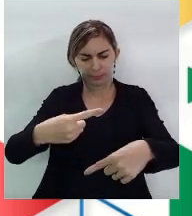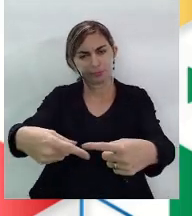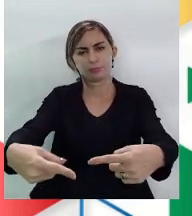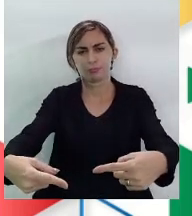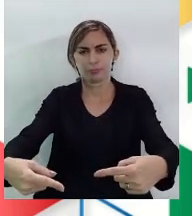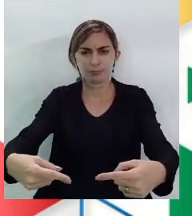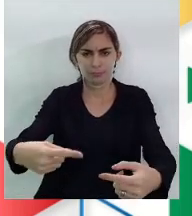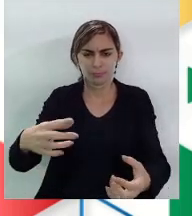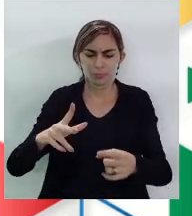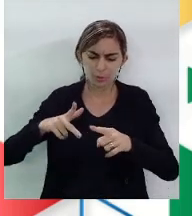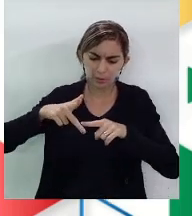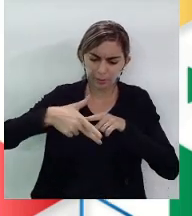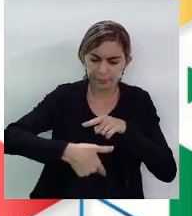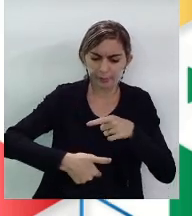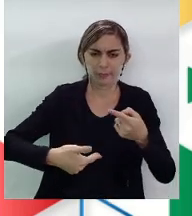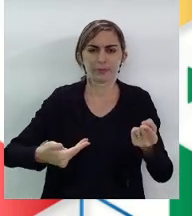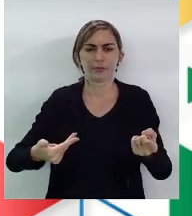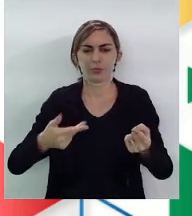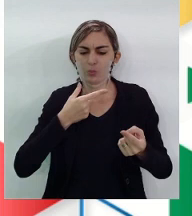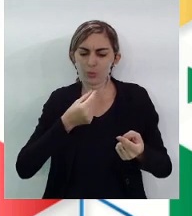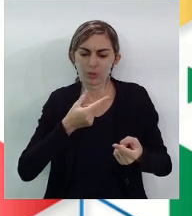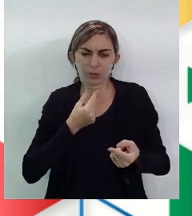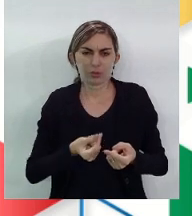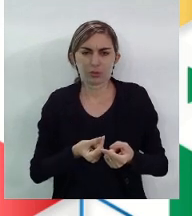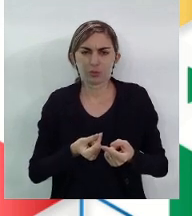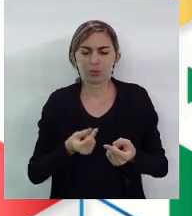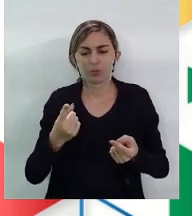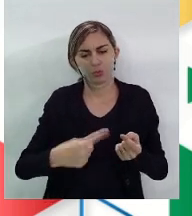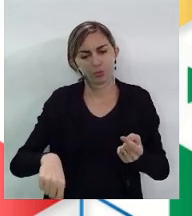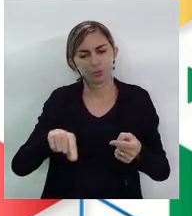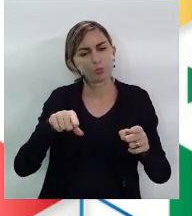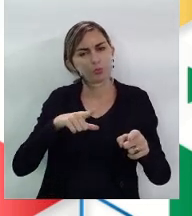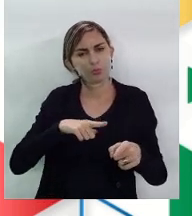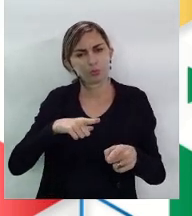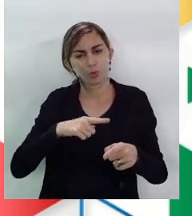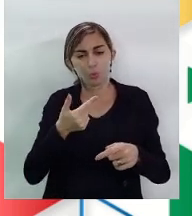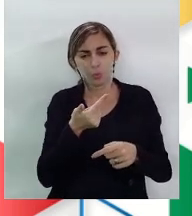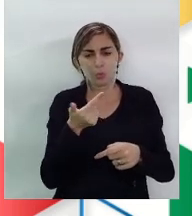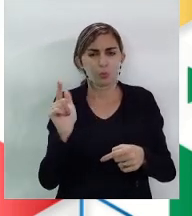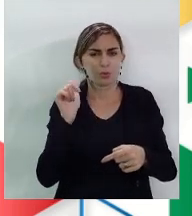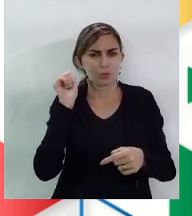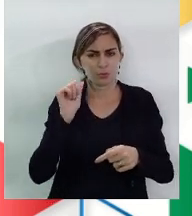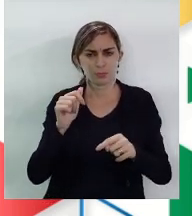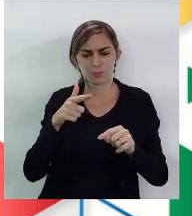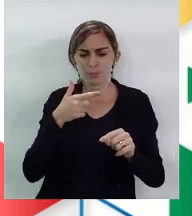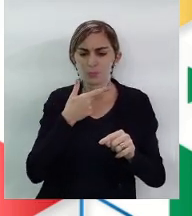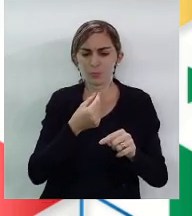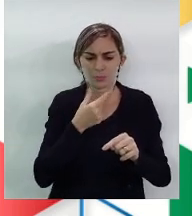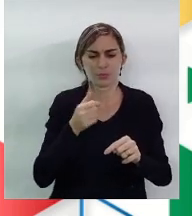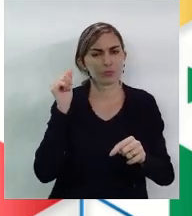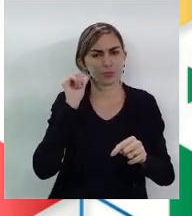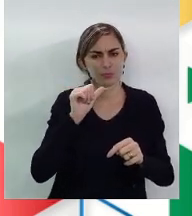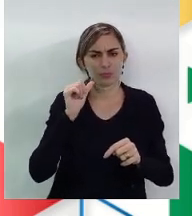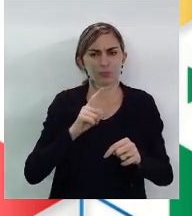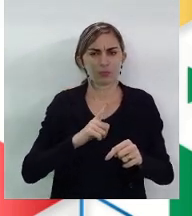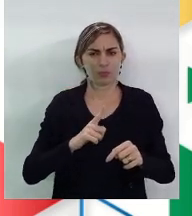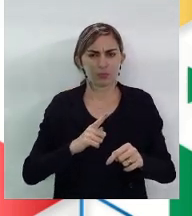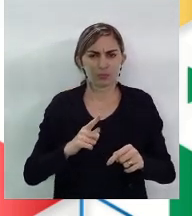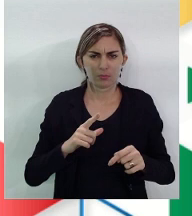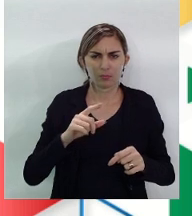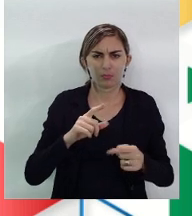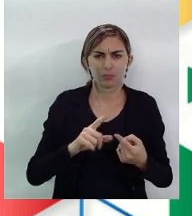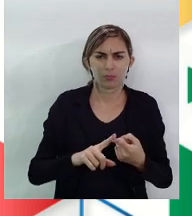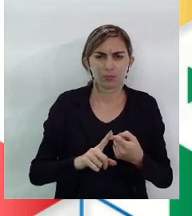rito circuncisão para os meninos, e nós temos o outro para meninos e para meninas, e o